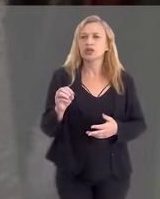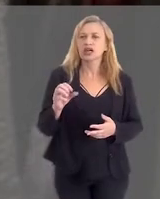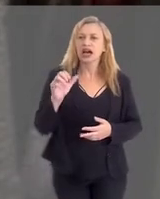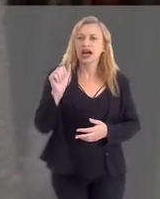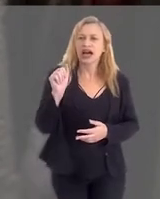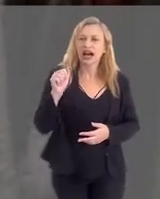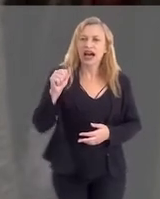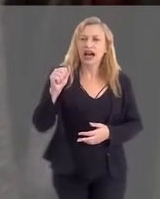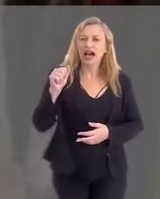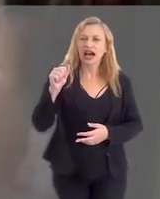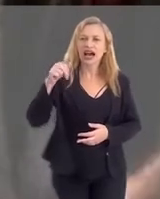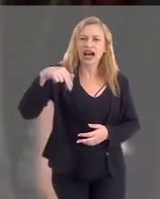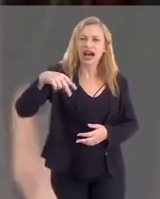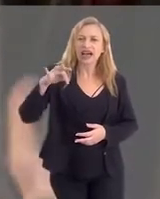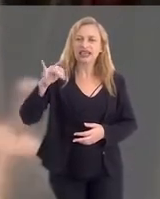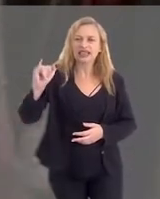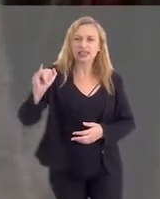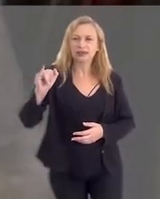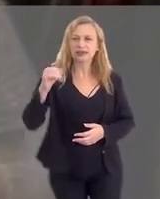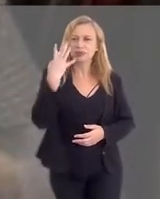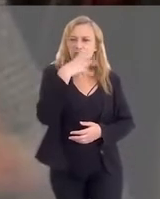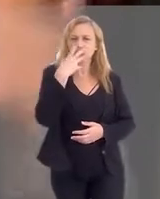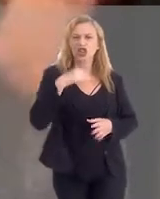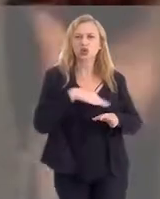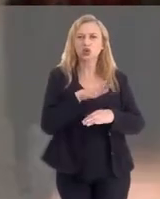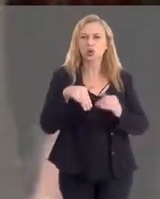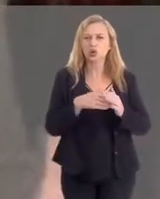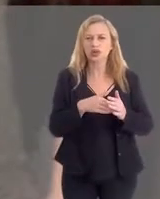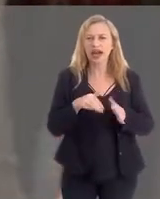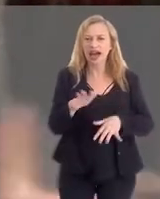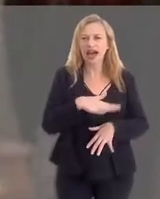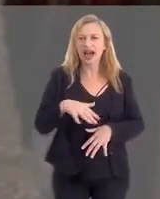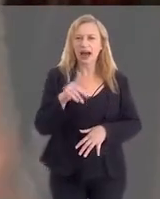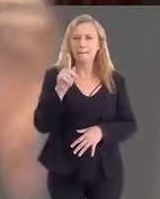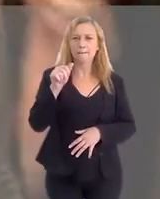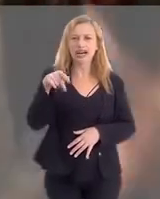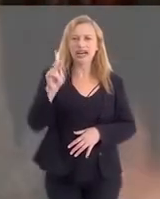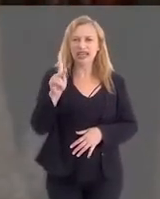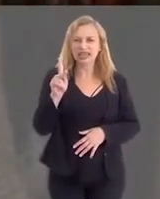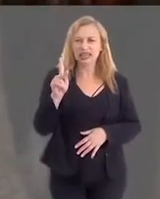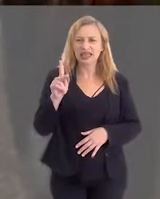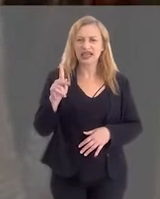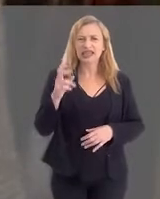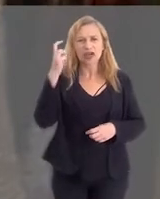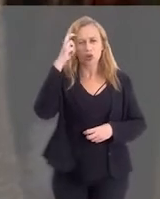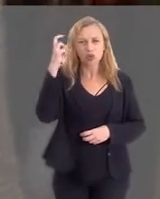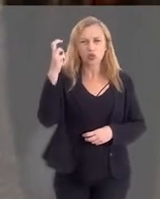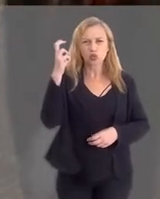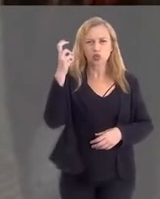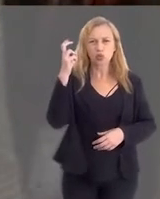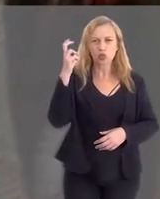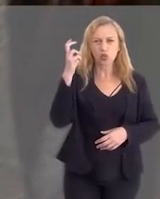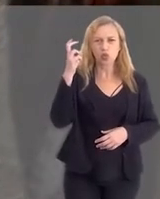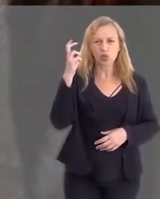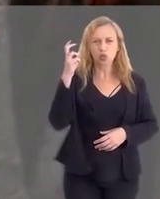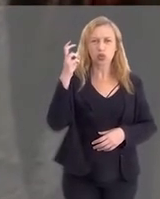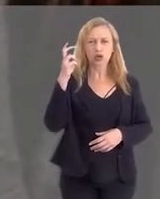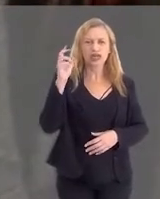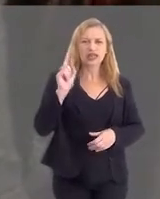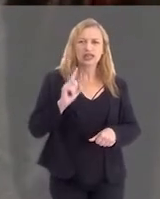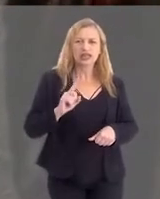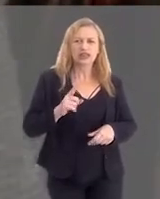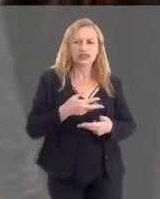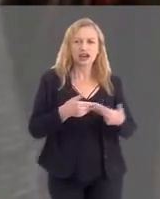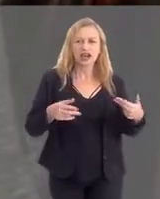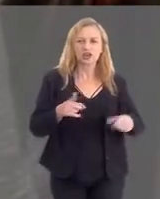uma máxima que era anti-música, né? Toda essa estética punk, toda essa cultura,